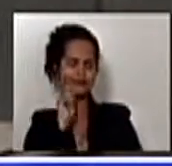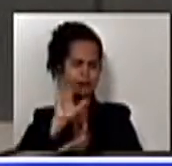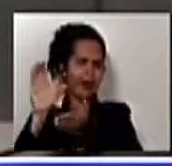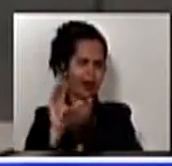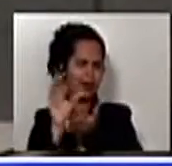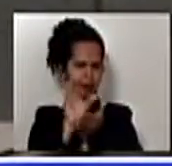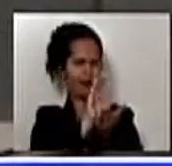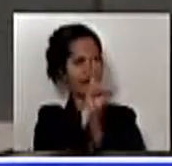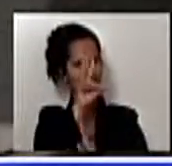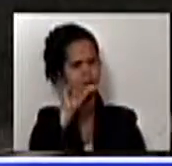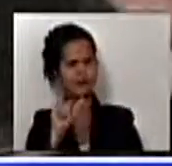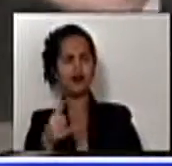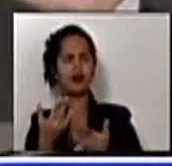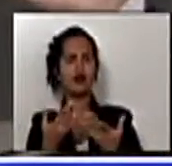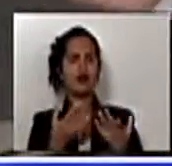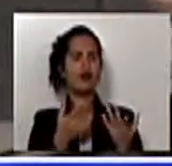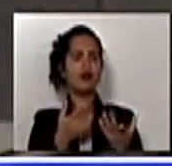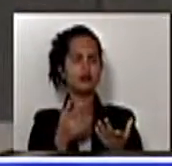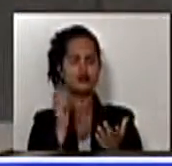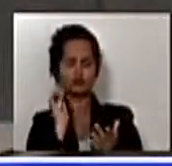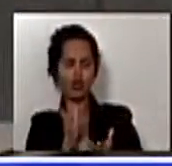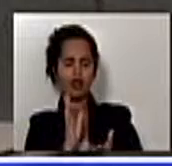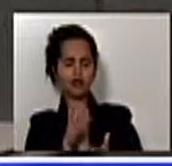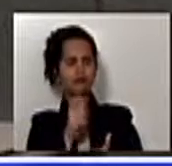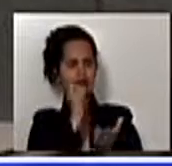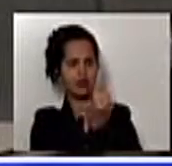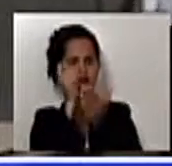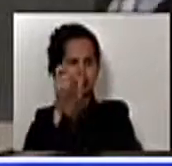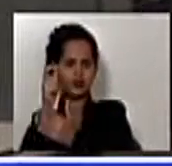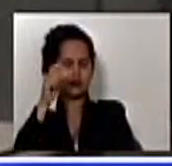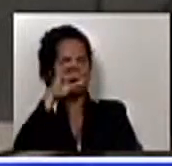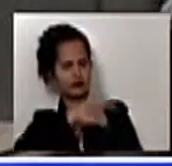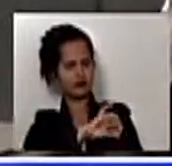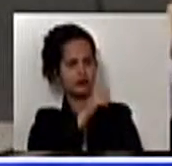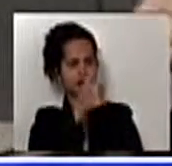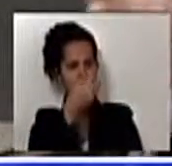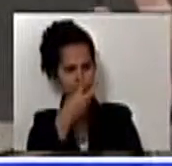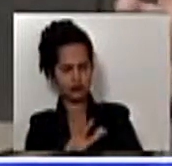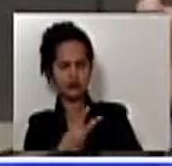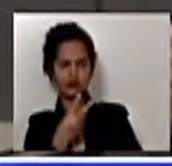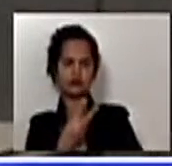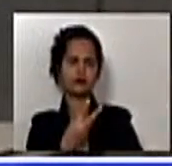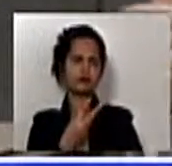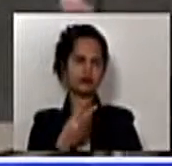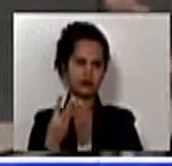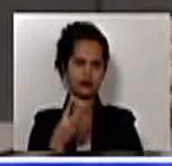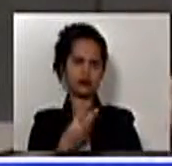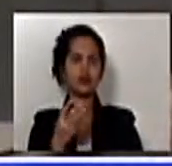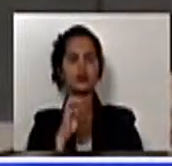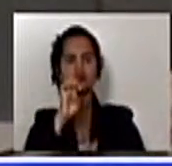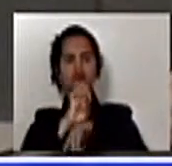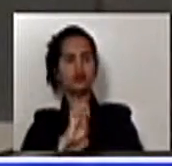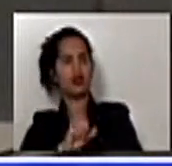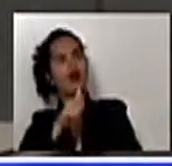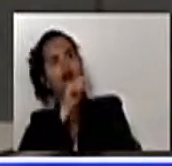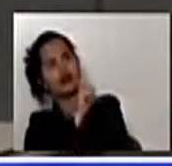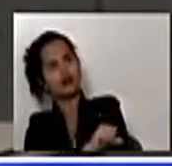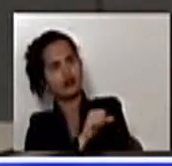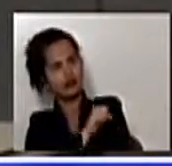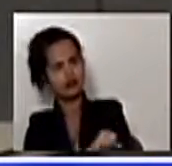governo vem fechando o pagamento 13º, mesmo mês de dezembro. Estados poderosos, né? Rio de Janeiro,